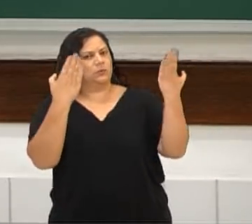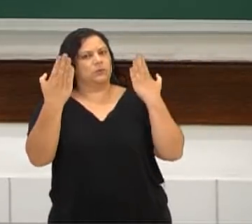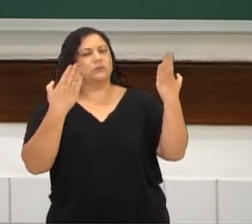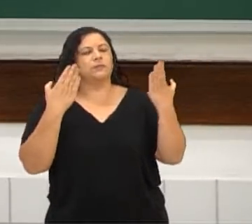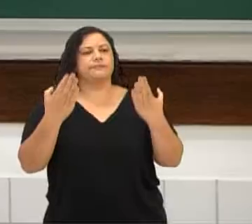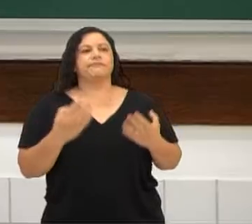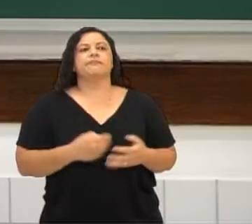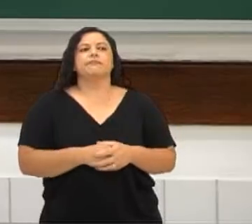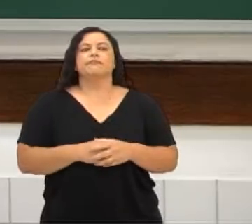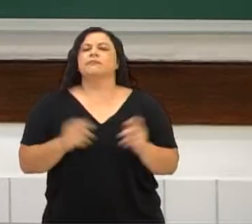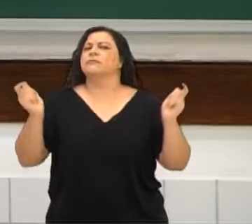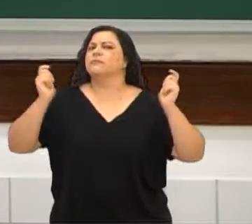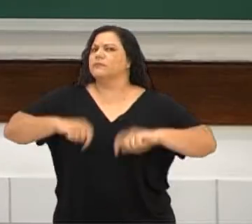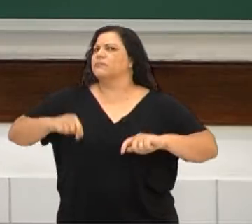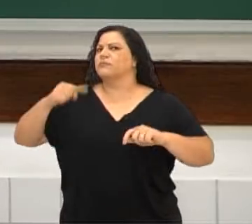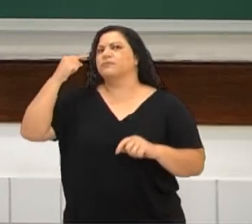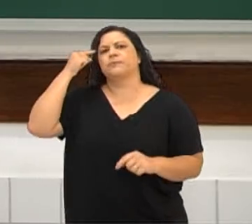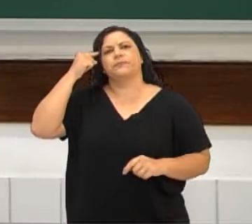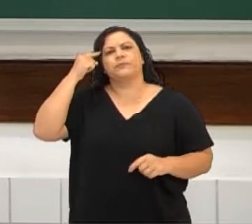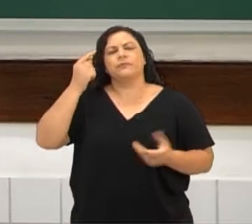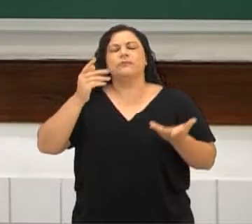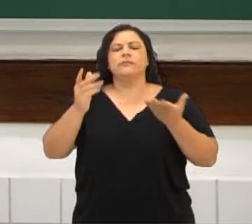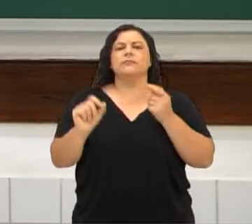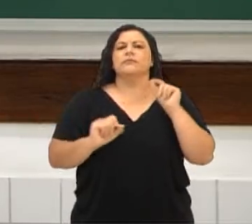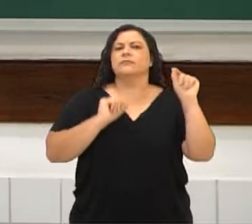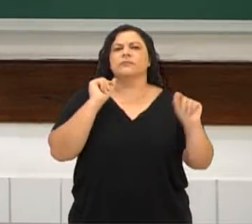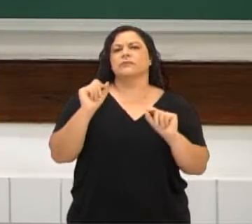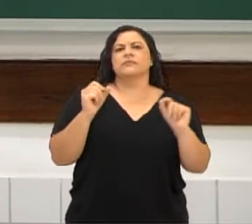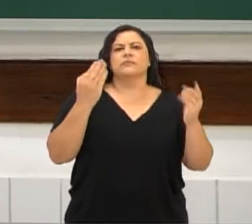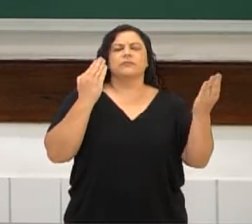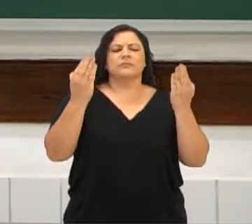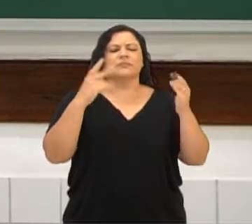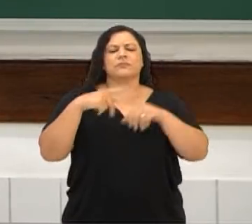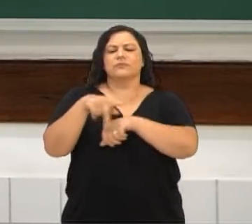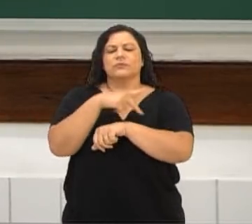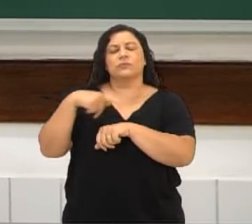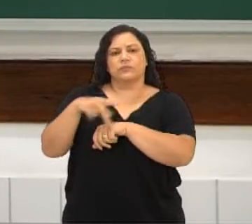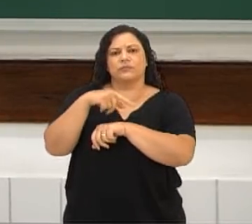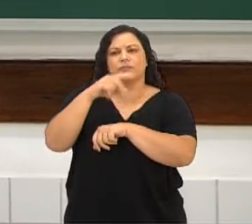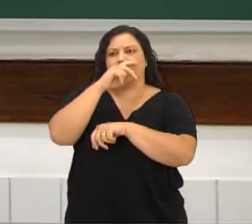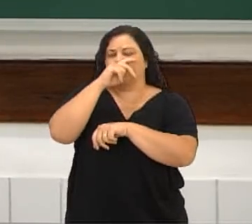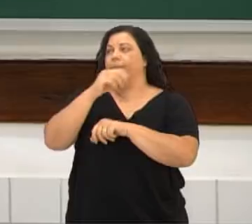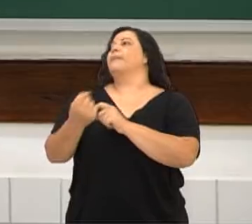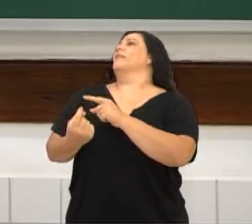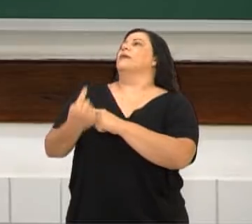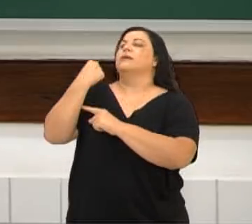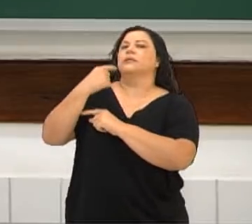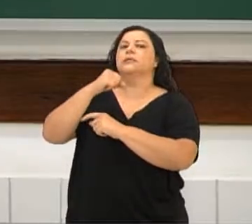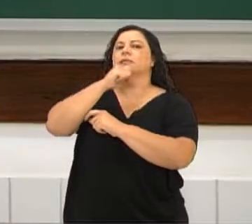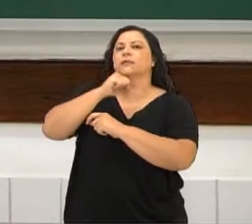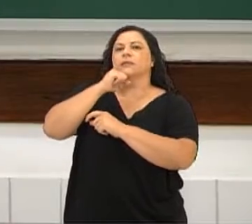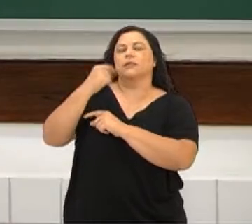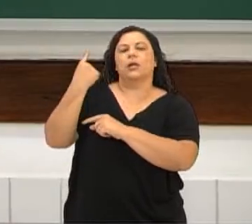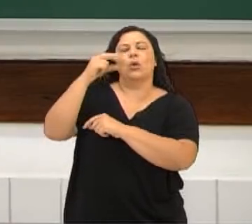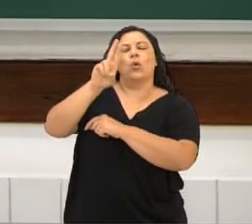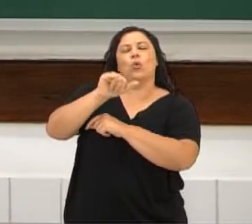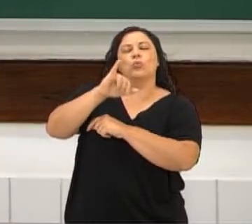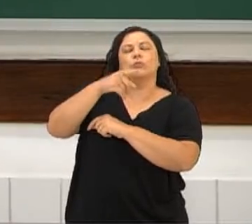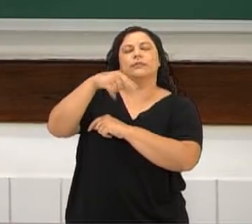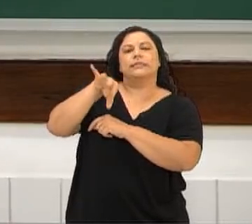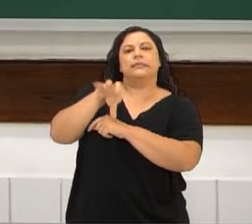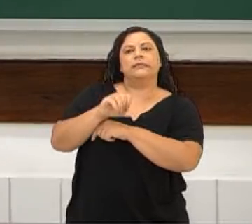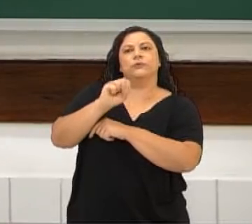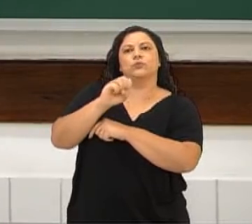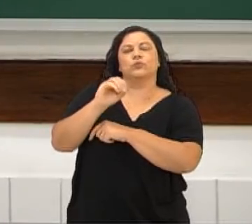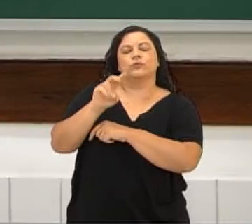analogia. A gente pode fazer uma analogia com os países que eram antigas repúblicas da União Soviética, os países do leste